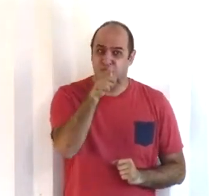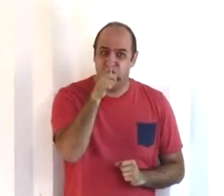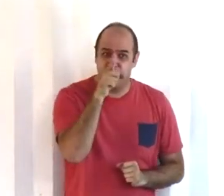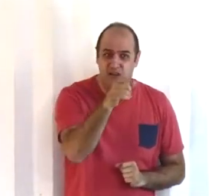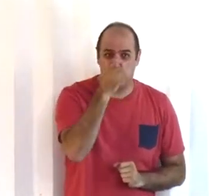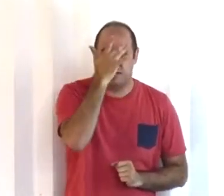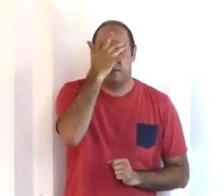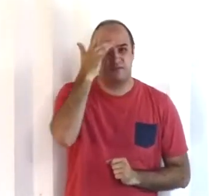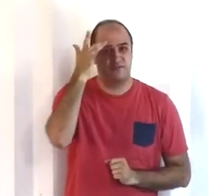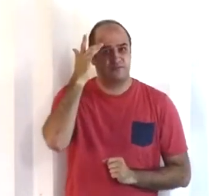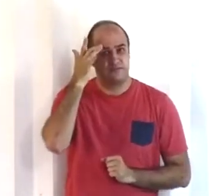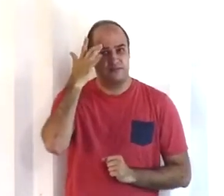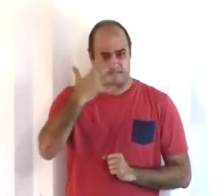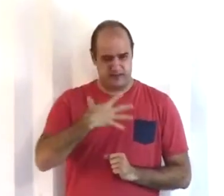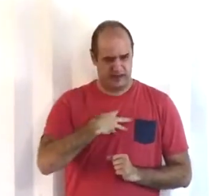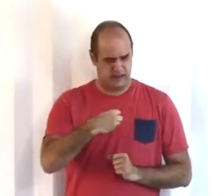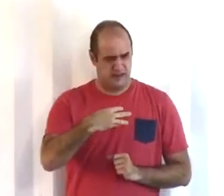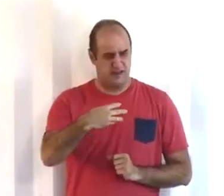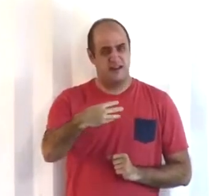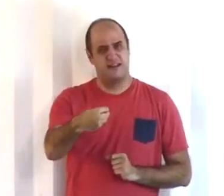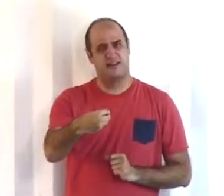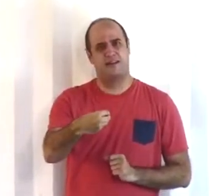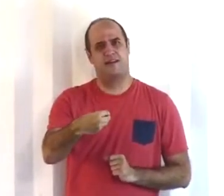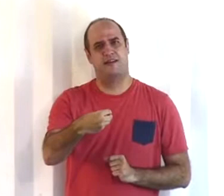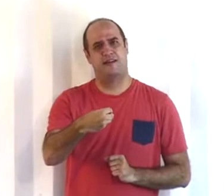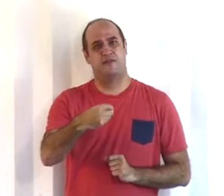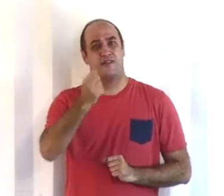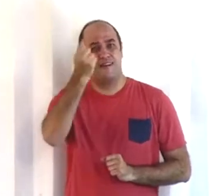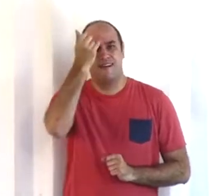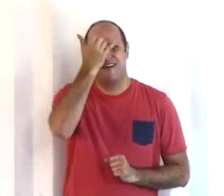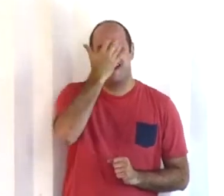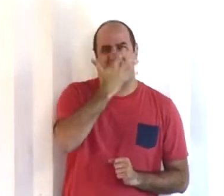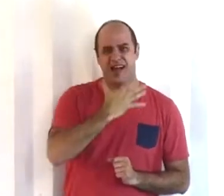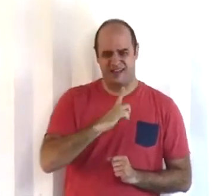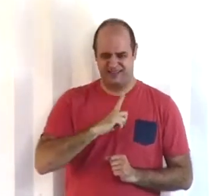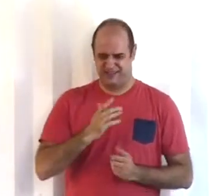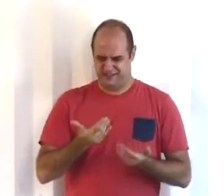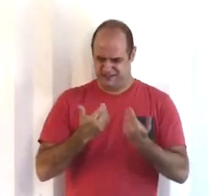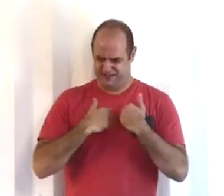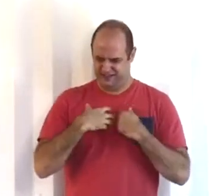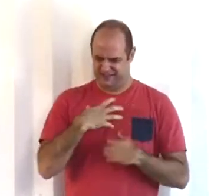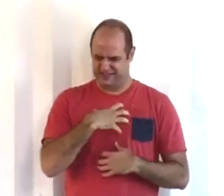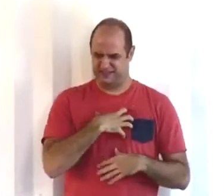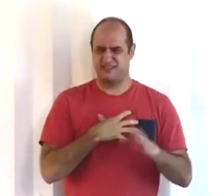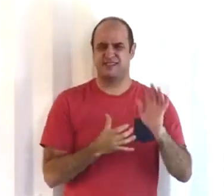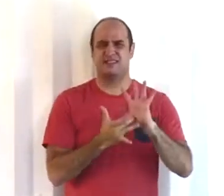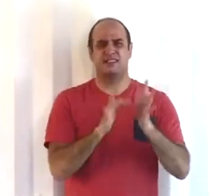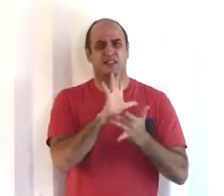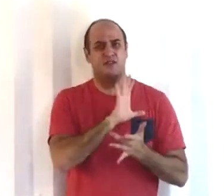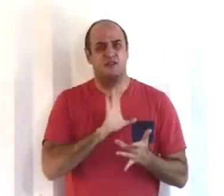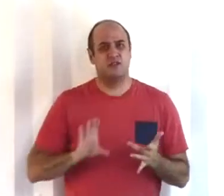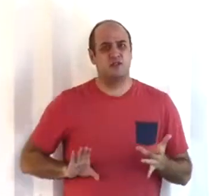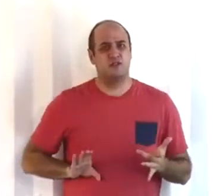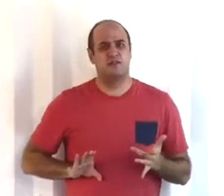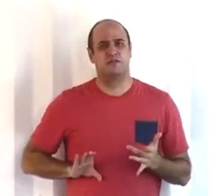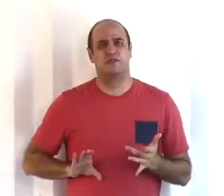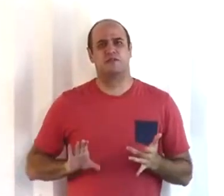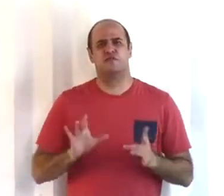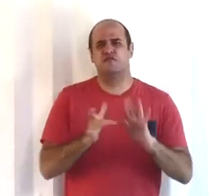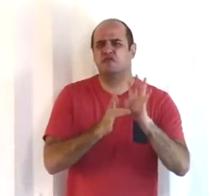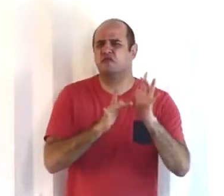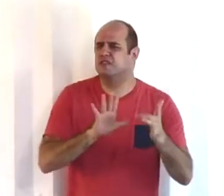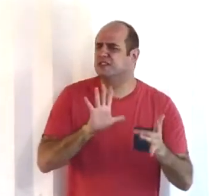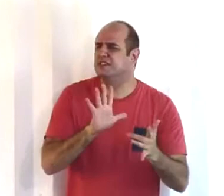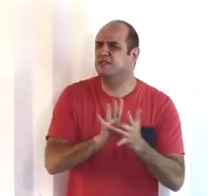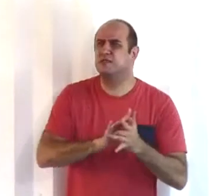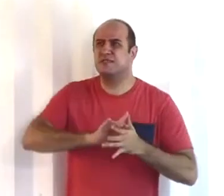é herdeira da aliança da graça, feita com Deus e Jesus Cristo. Jesus Cristo é aquele que cumpriu